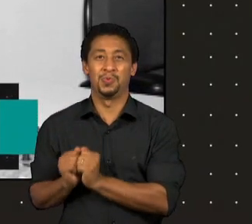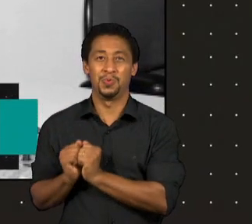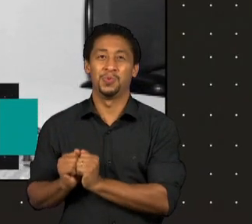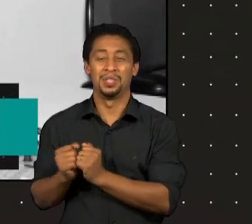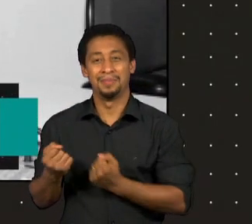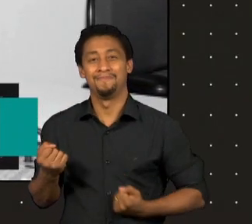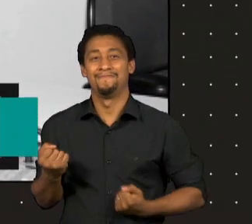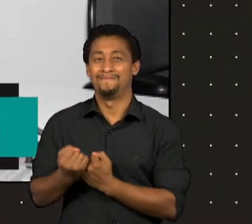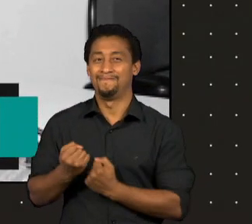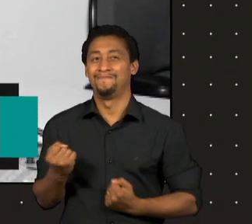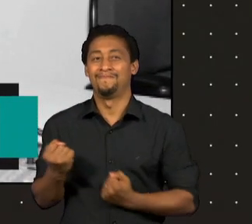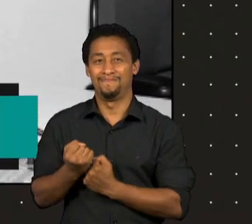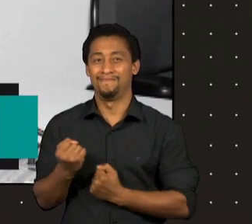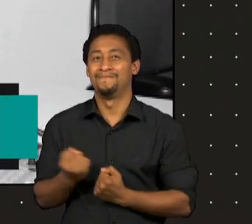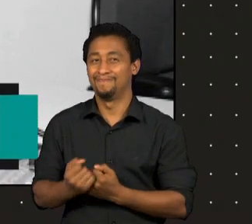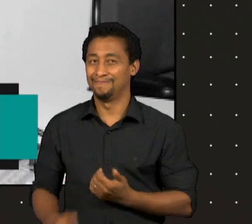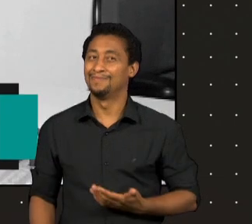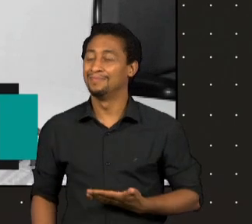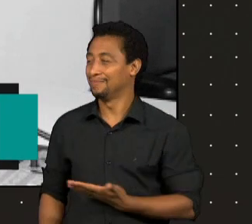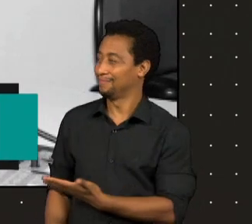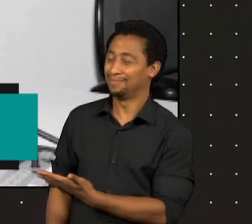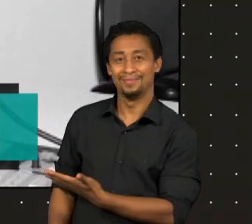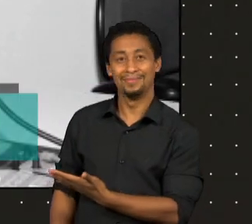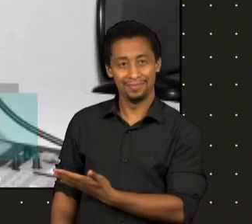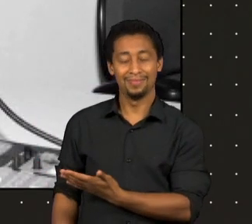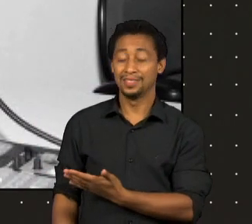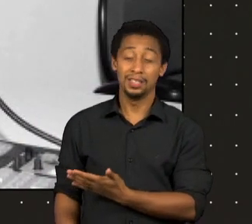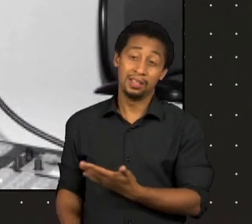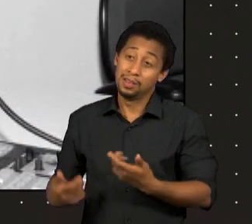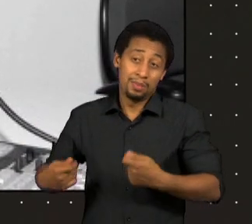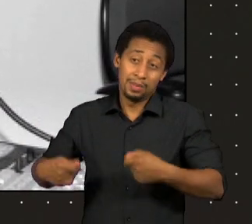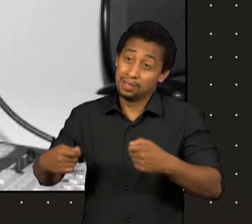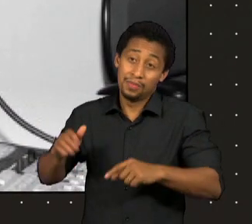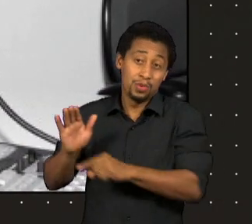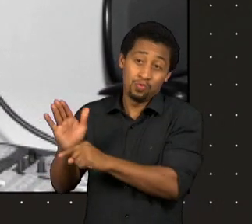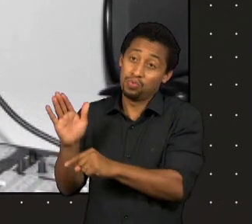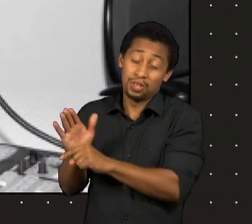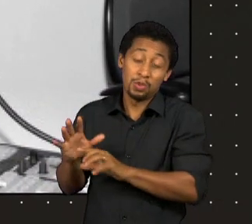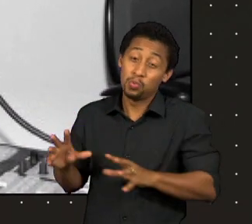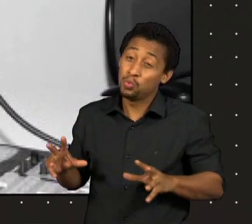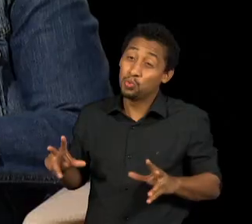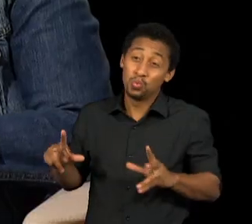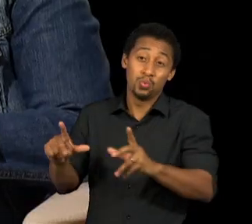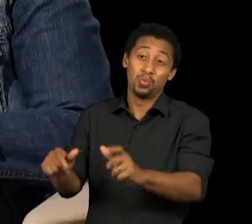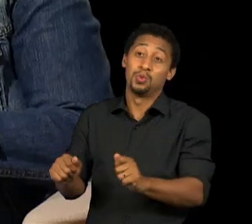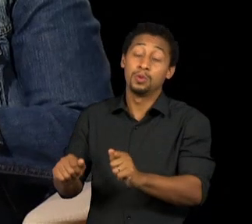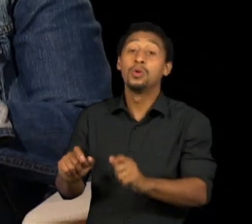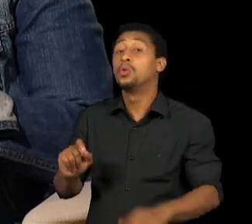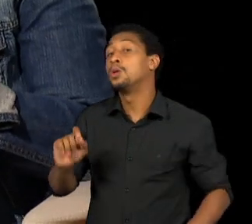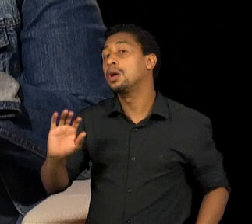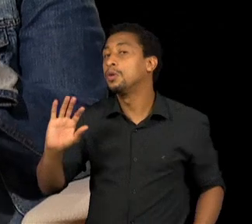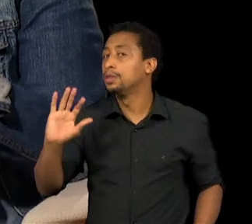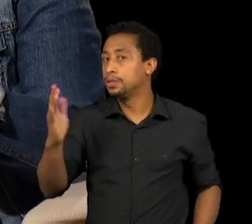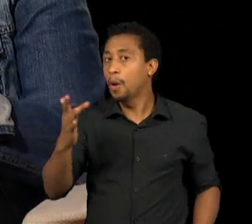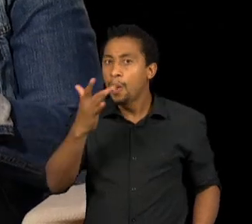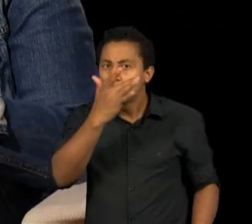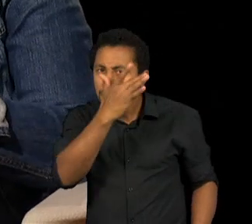Então, ele precisava para tudo, na verdade. E o que aconteceu foi que as pessoas começaram a